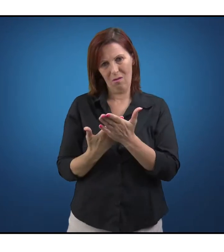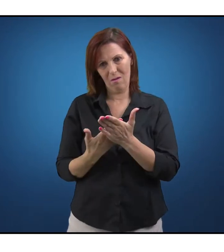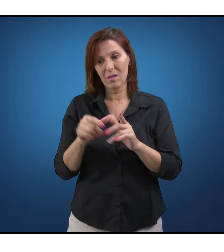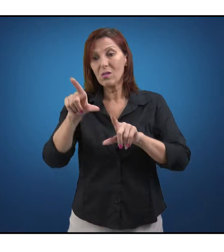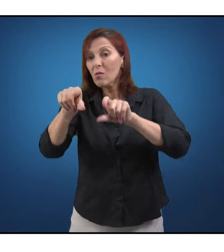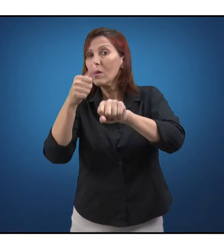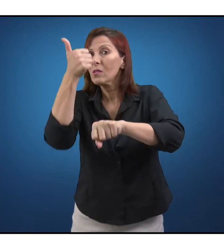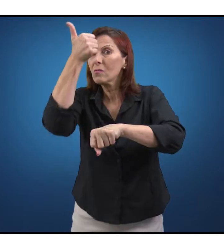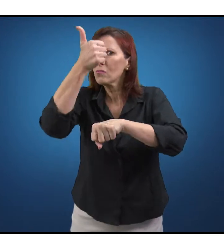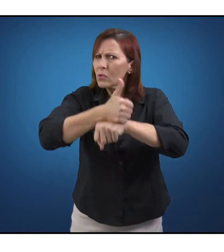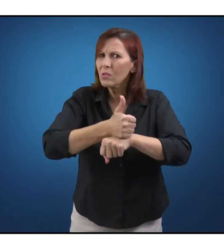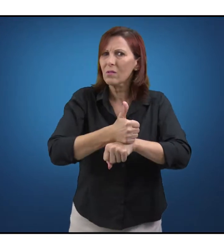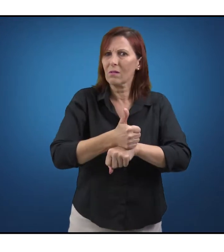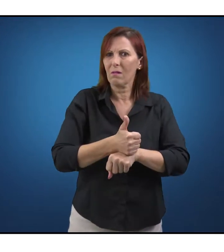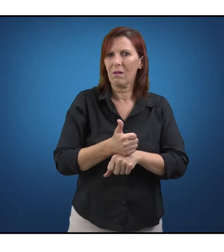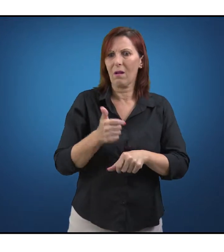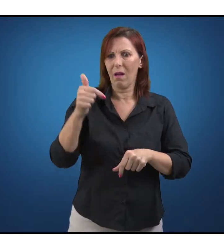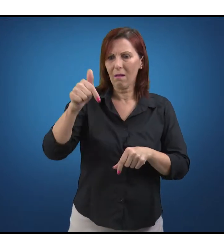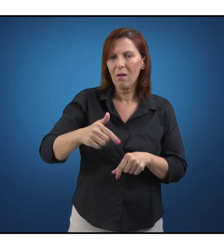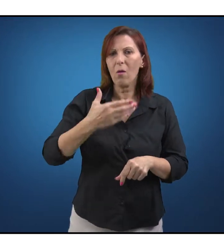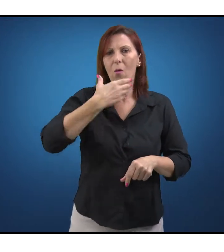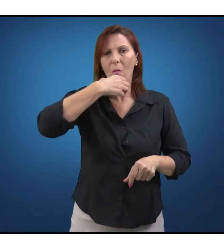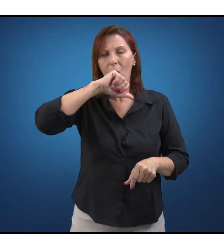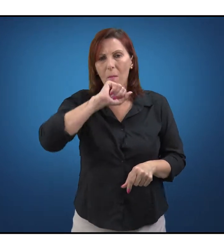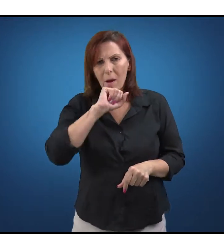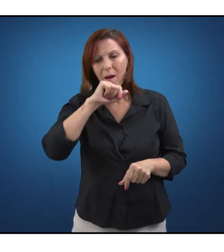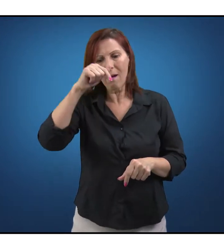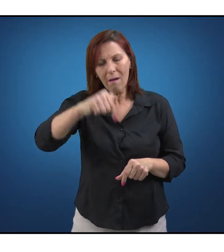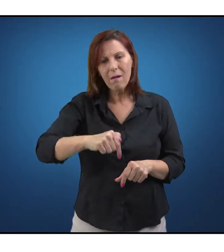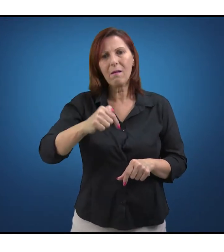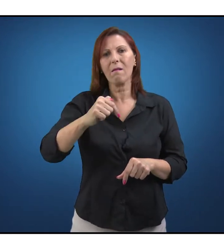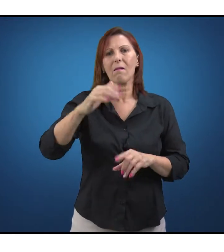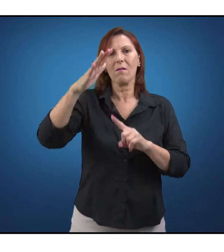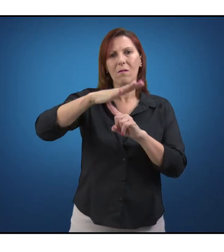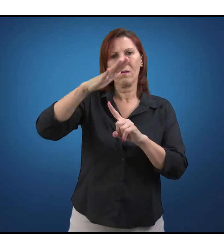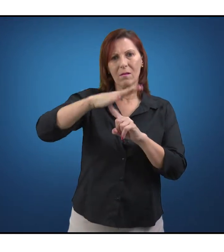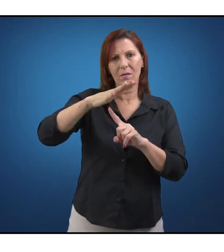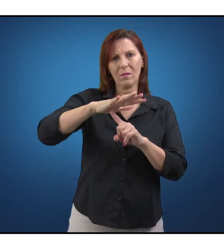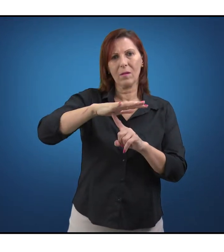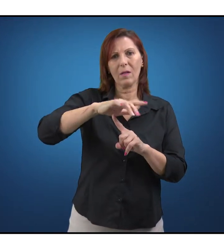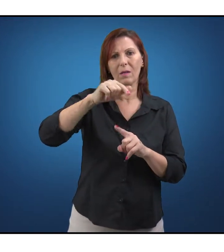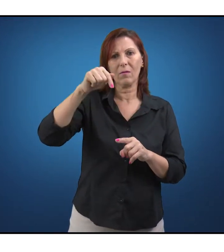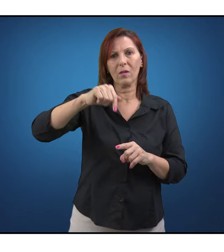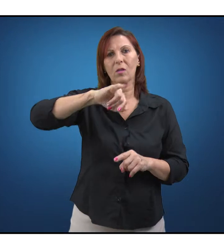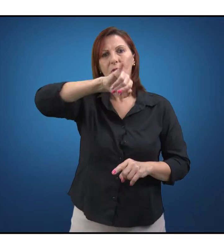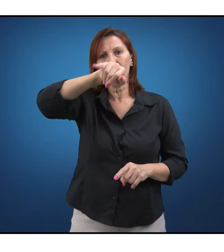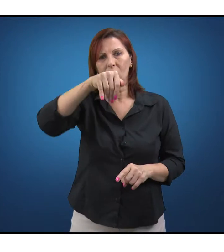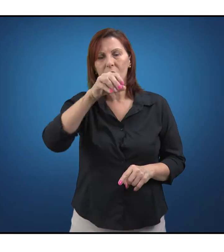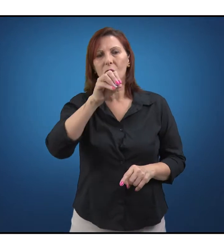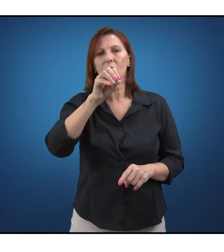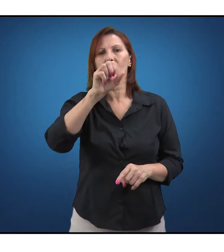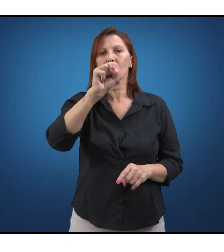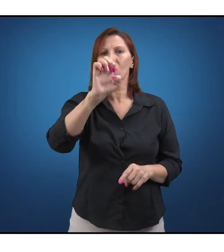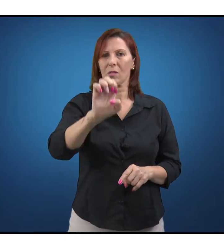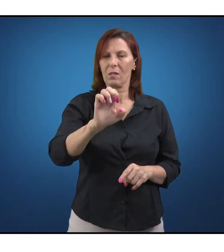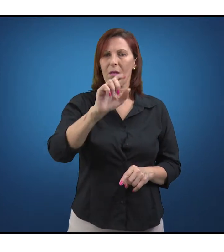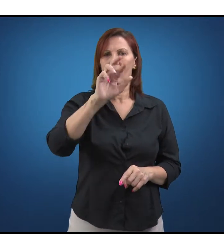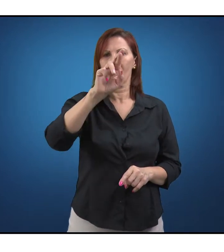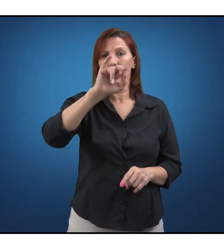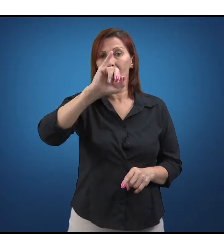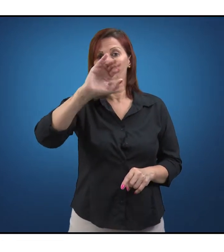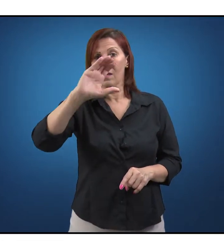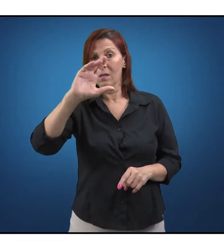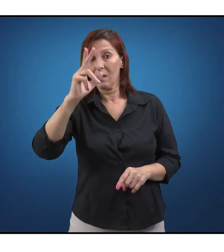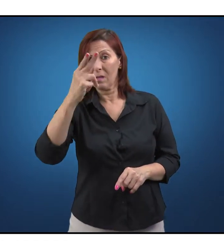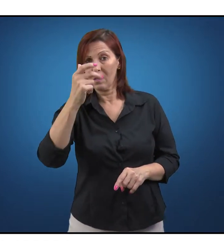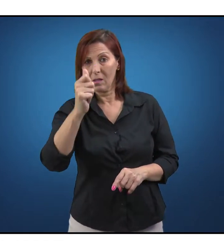o grande pai aqui no Paraná foi o governador José Richa, né? José Richa, inclusive, entre